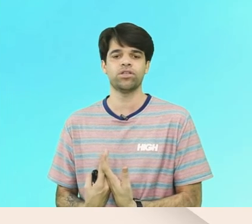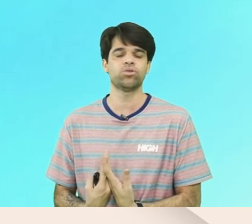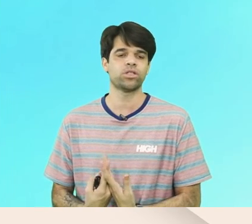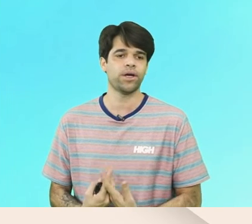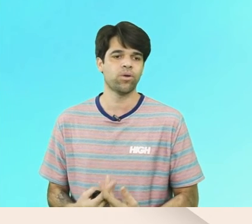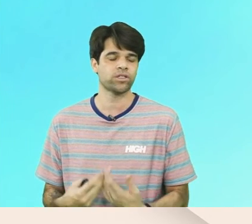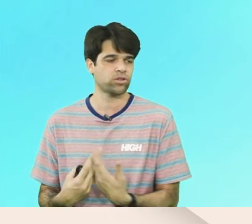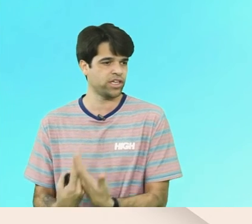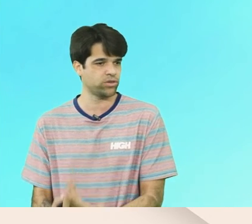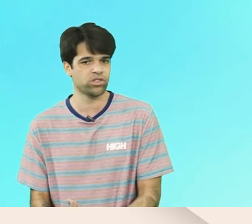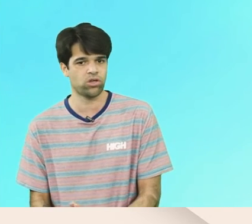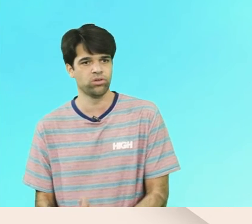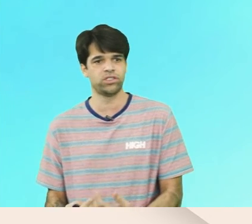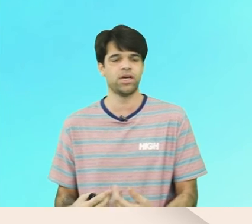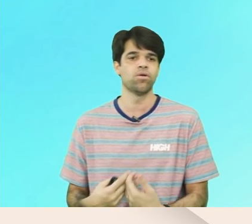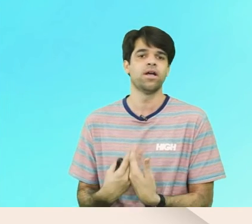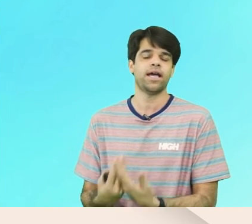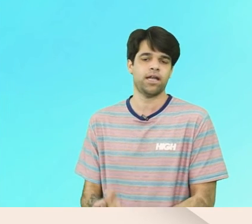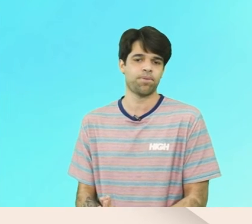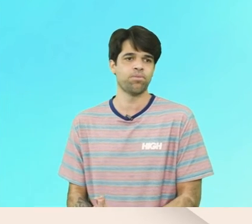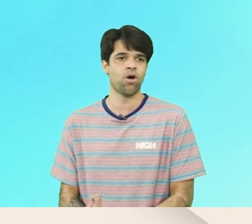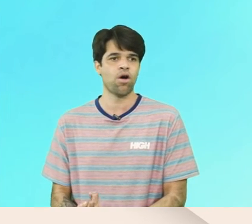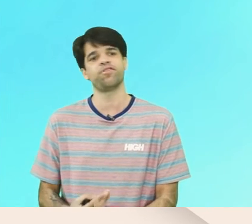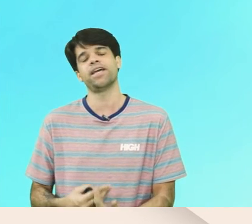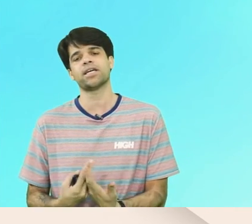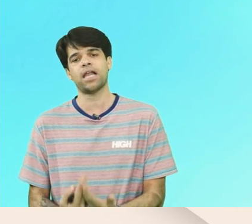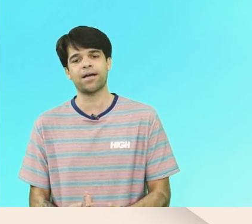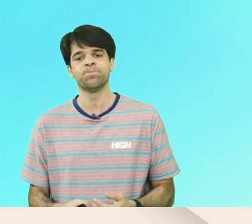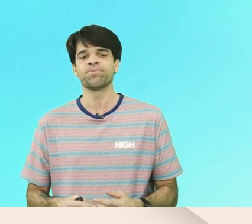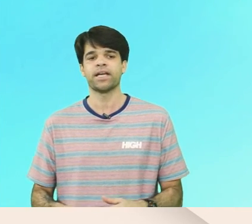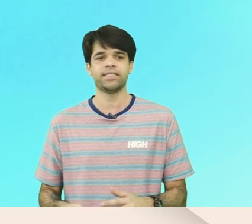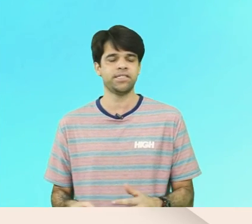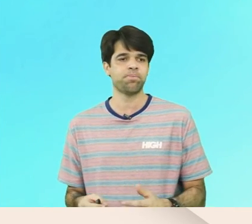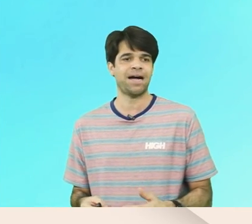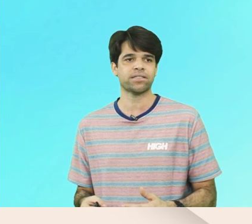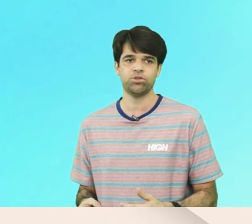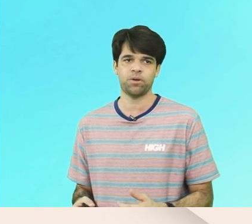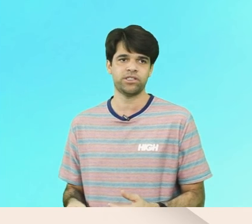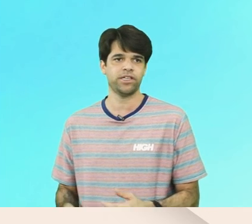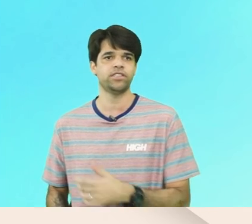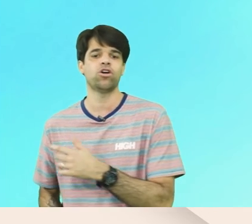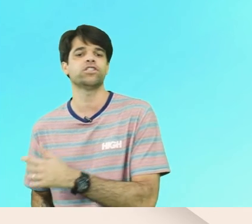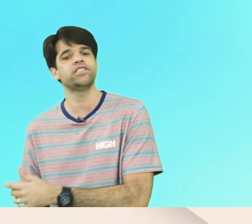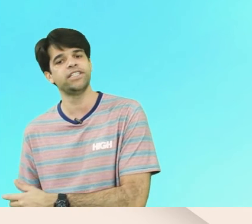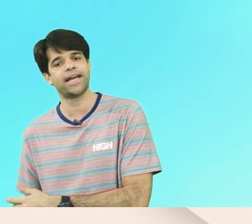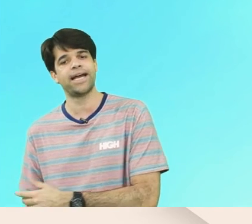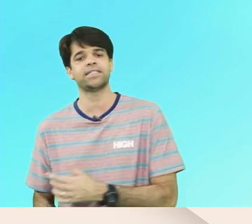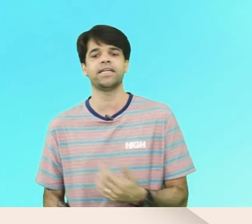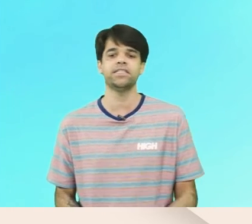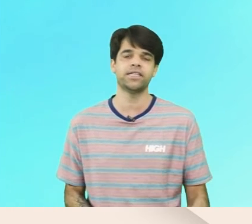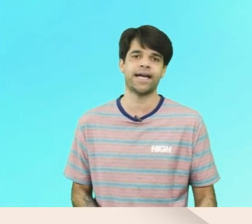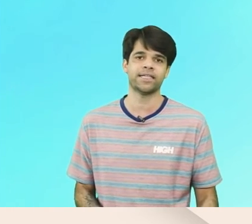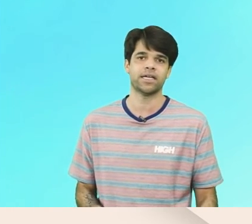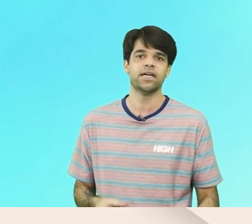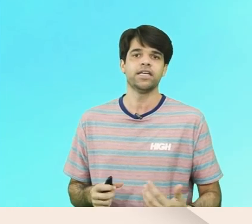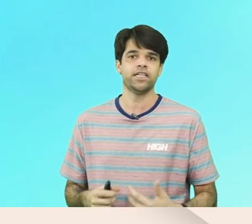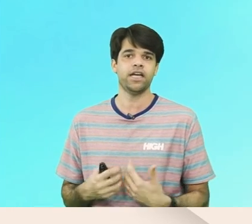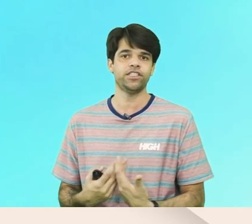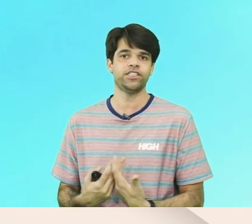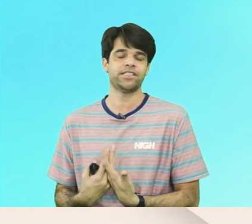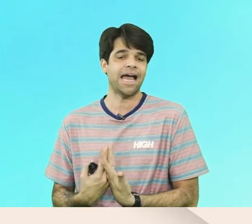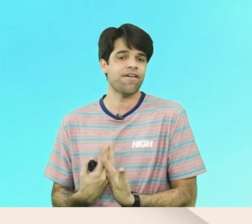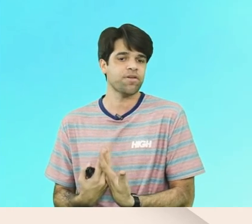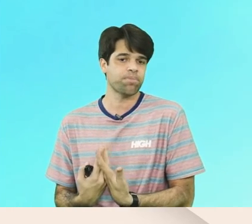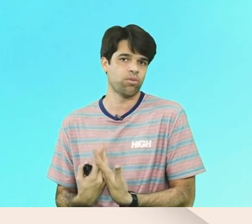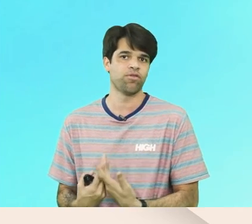tudo aquilo que a tua solução ela promove. E aí, claro, esses impactos podem ser de ordem direta e indireta.